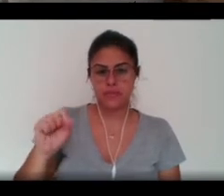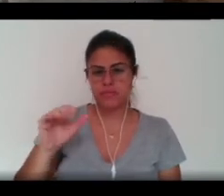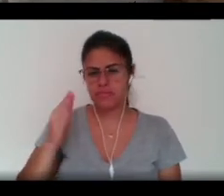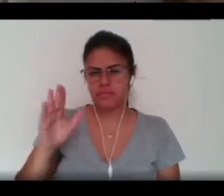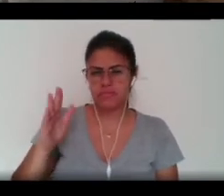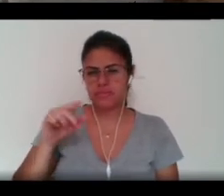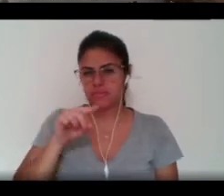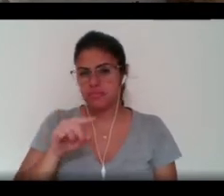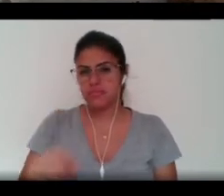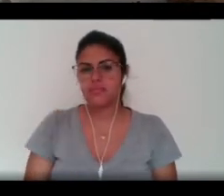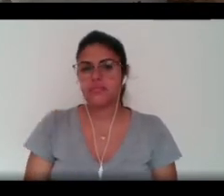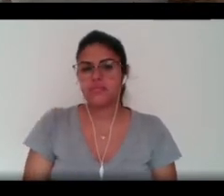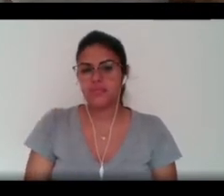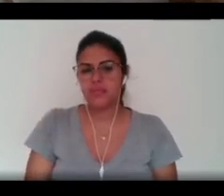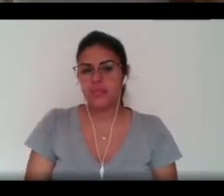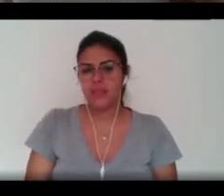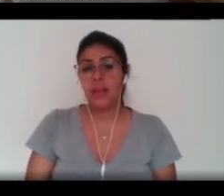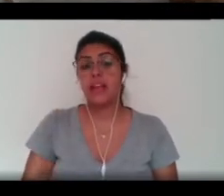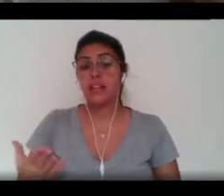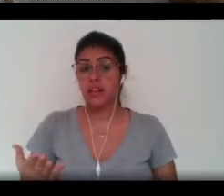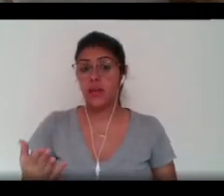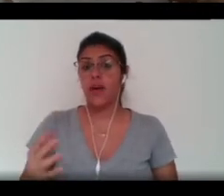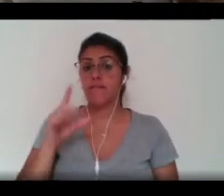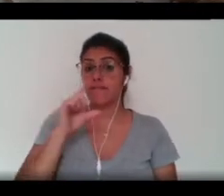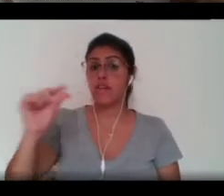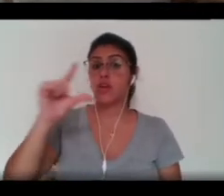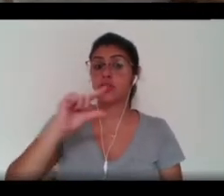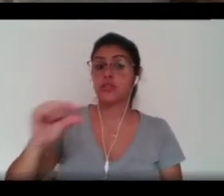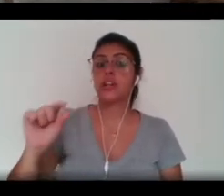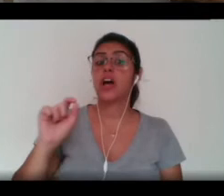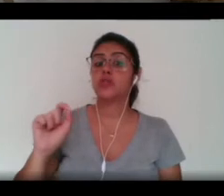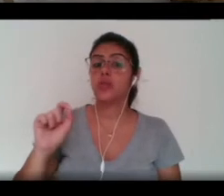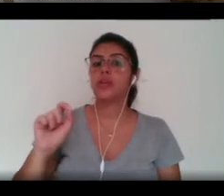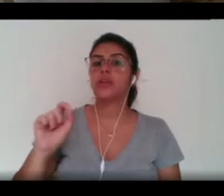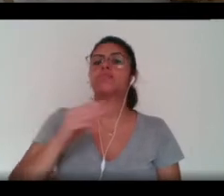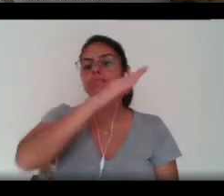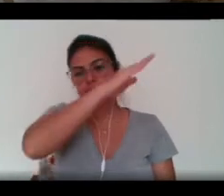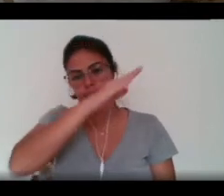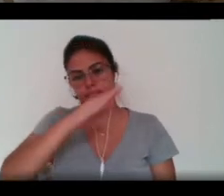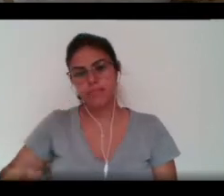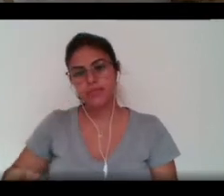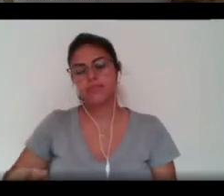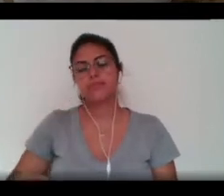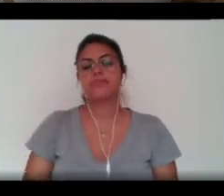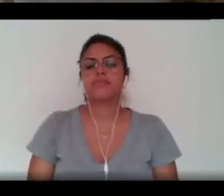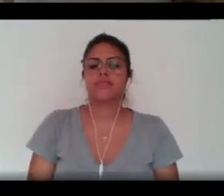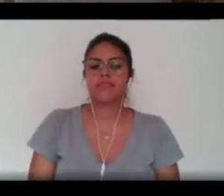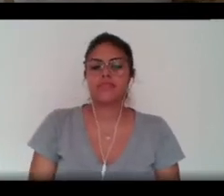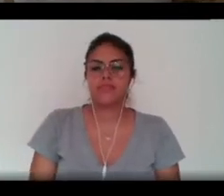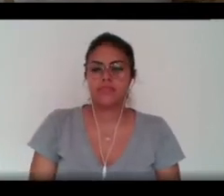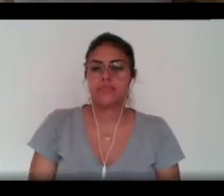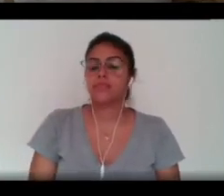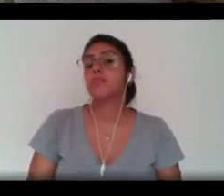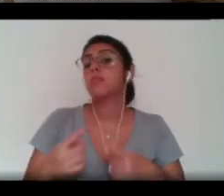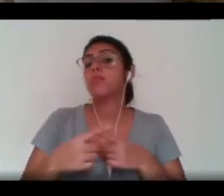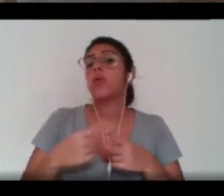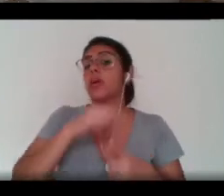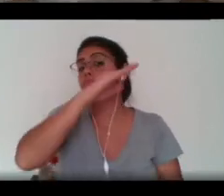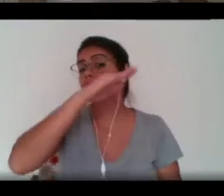metros por segundo, que é mais ou menos isso aqui. E a velocidade, então, vai ser uma